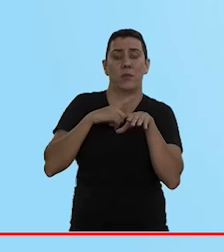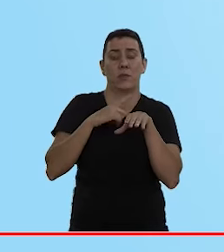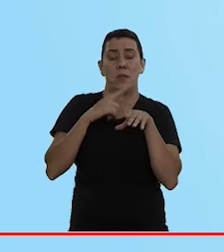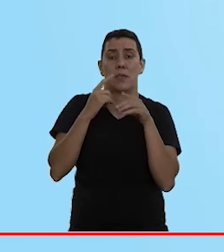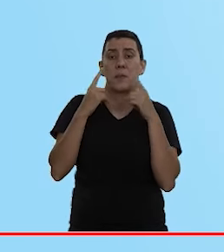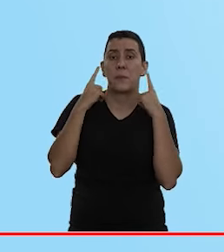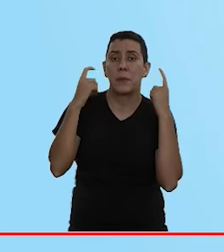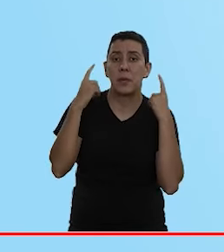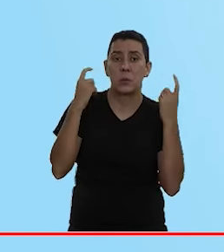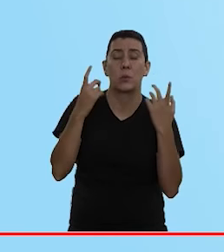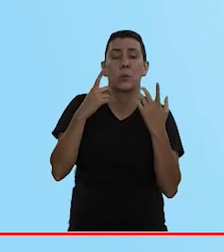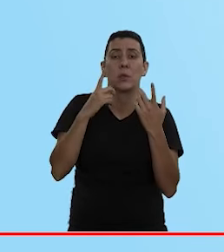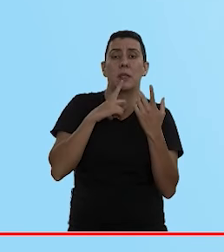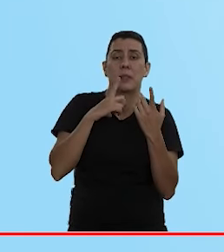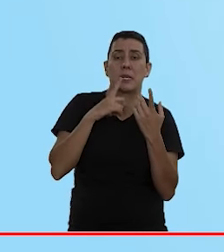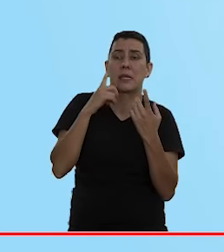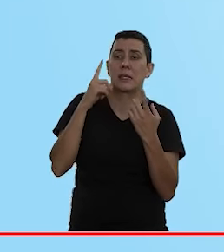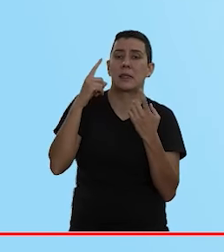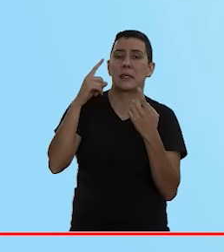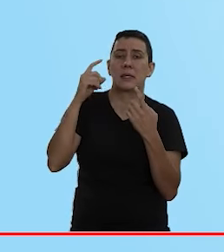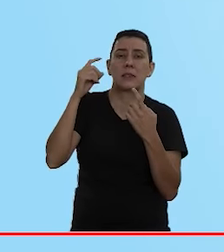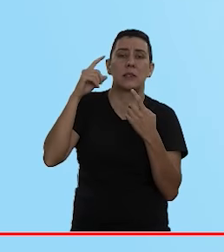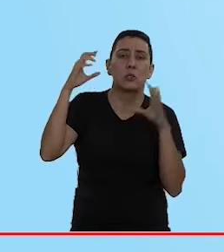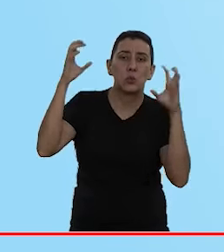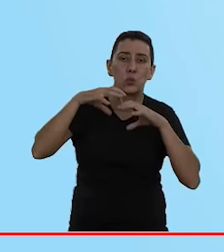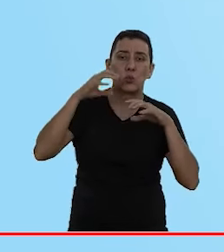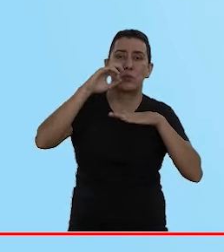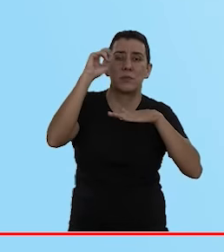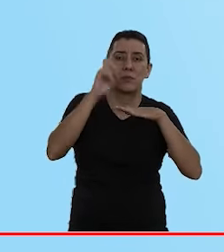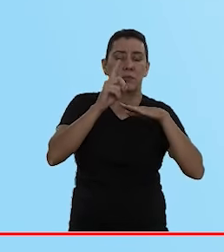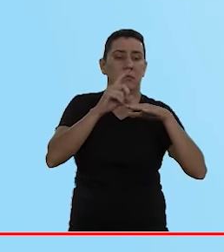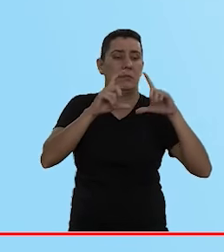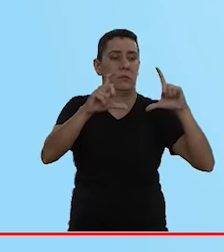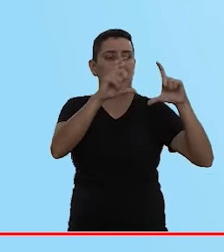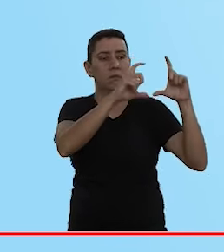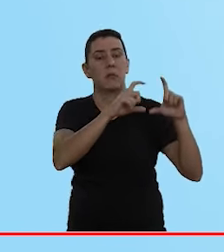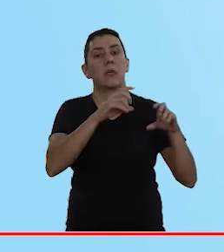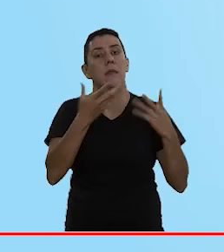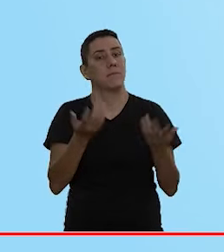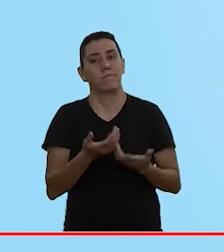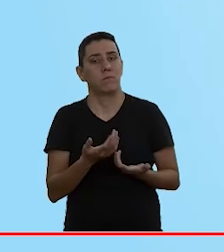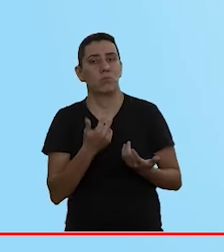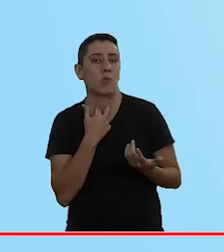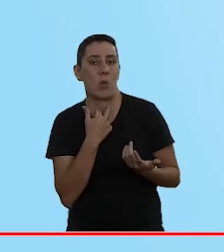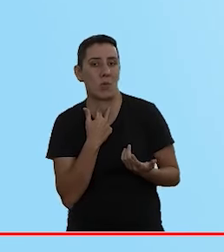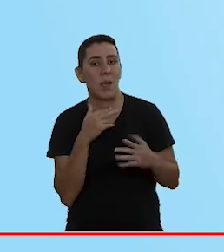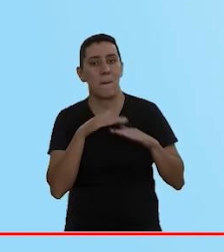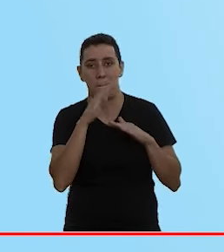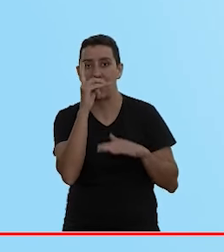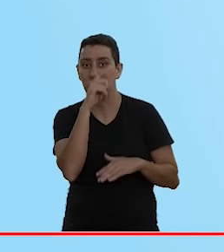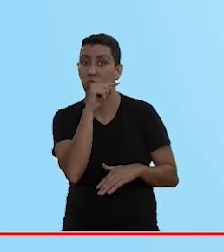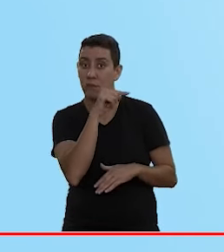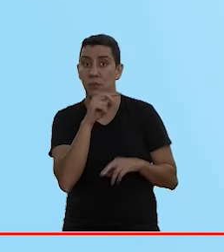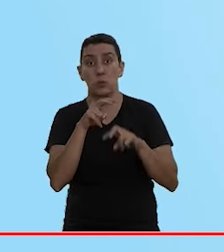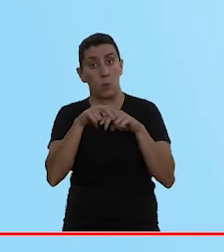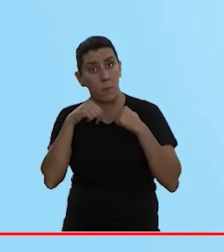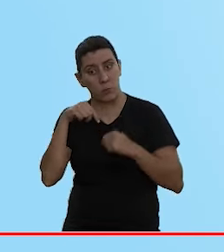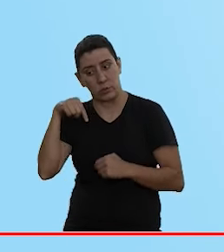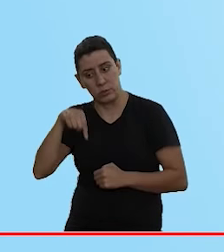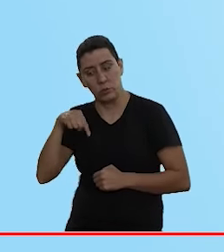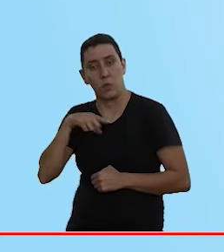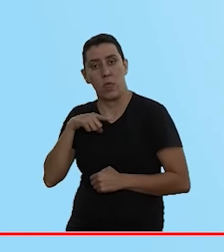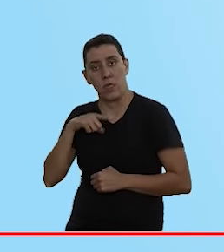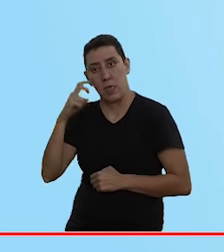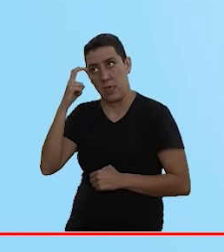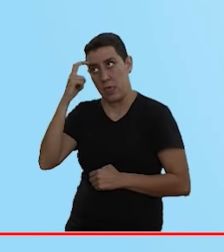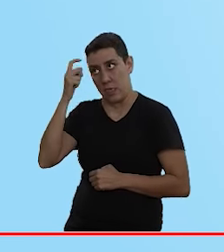Huawei, a gente foi trabalhando para fazer uma detecção precisa dos arcos elétricos através de Big Data e inteligência artificial.